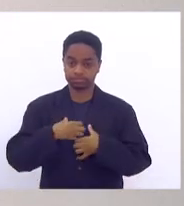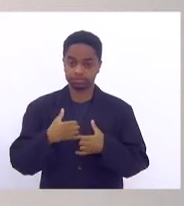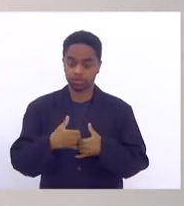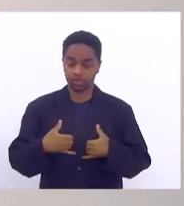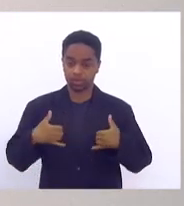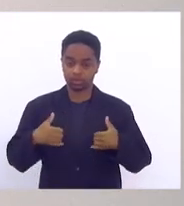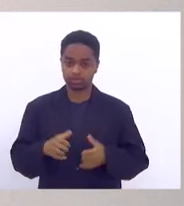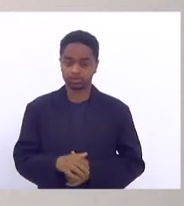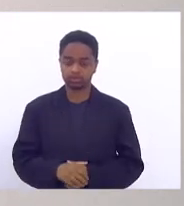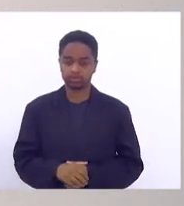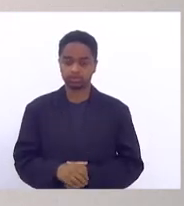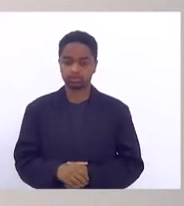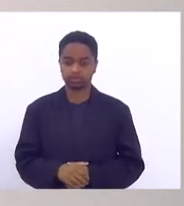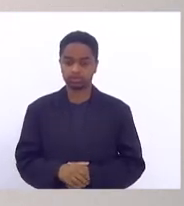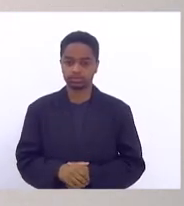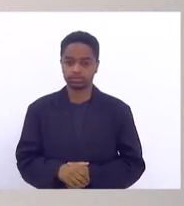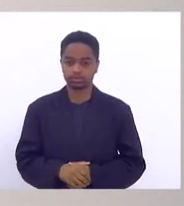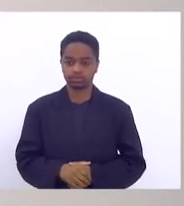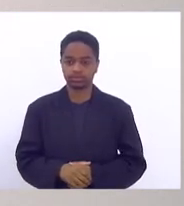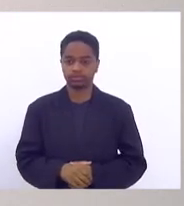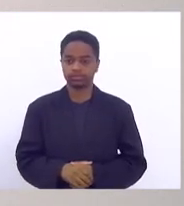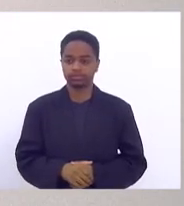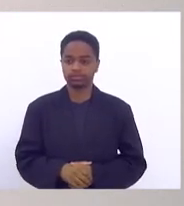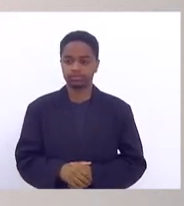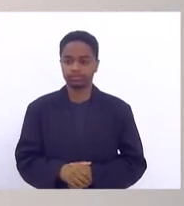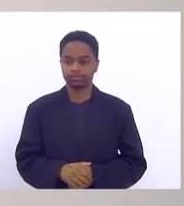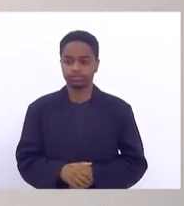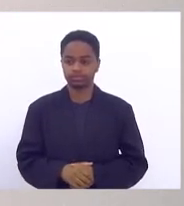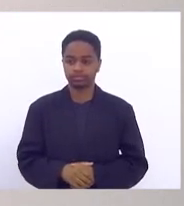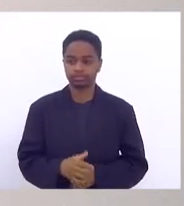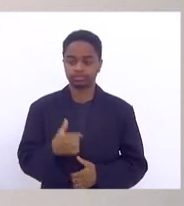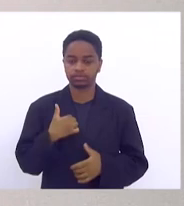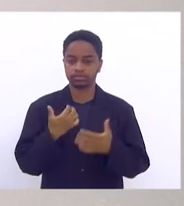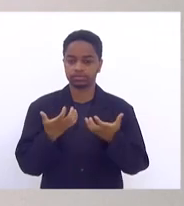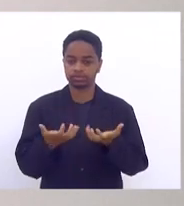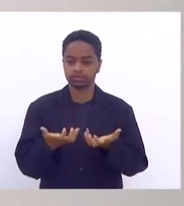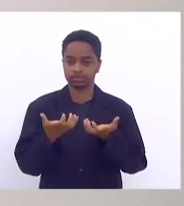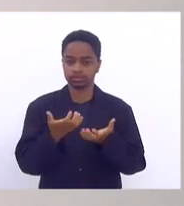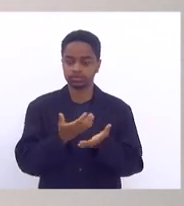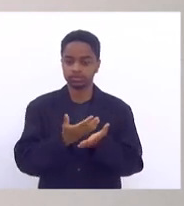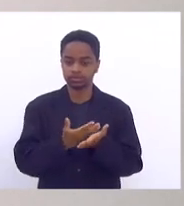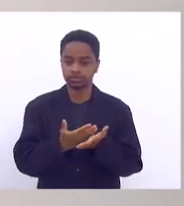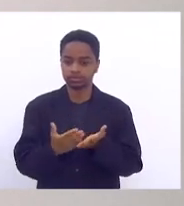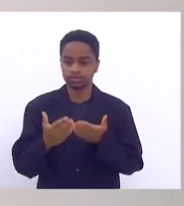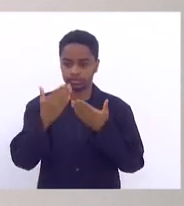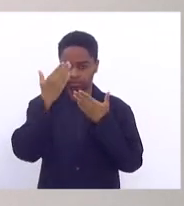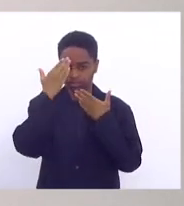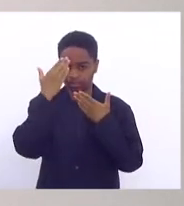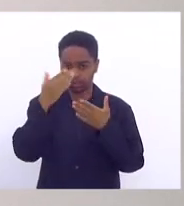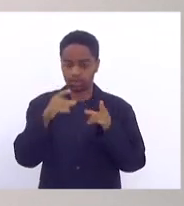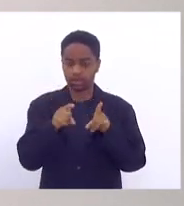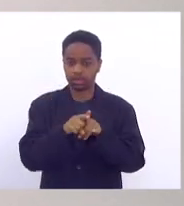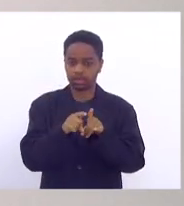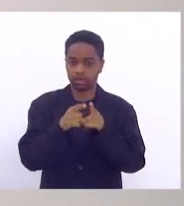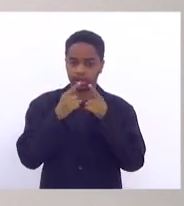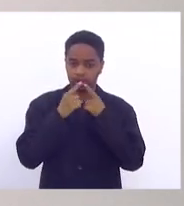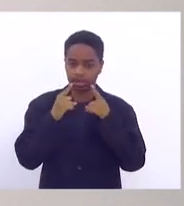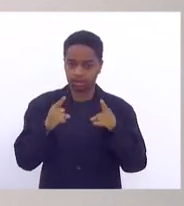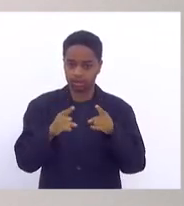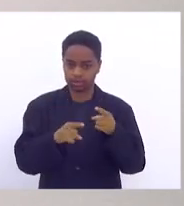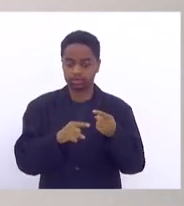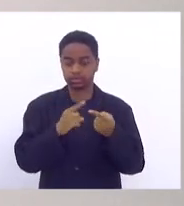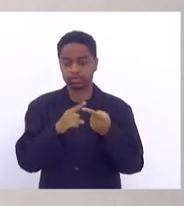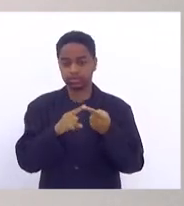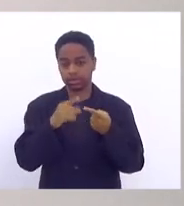eh eu quero iniciar com um agradecimento e com o protesto um agradecimento ao